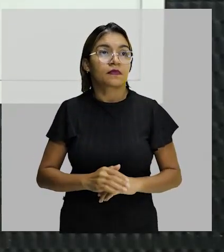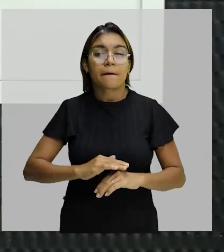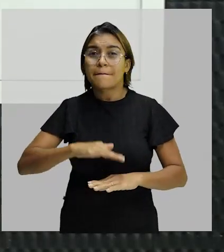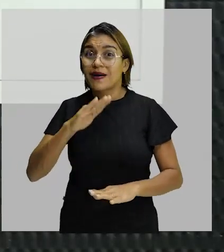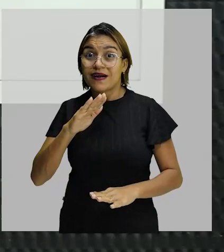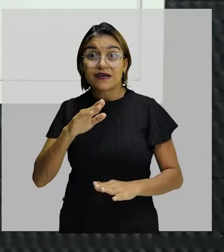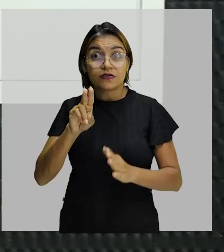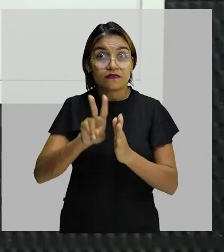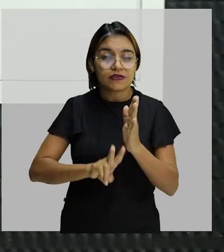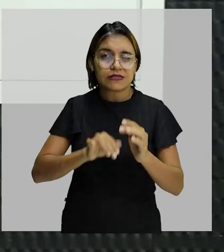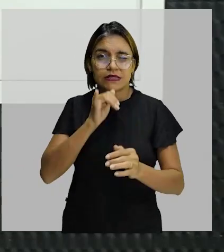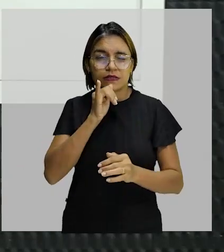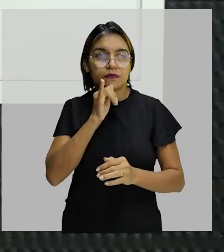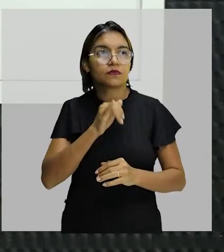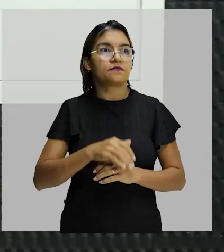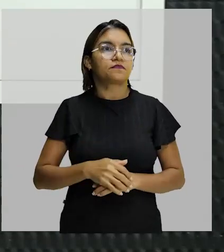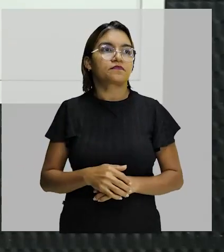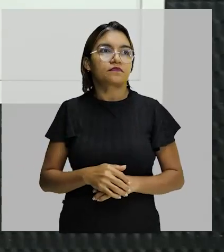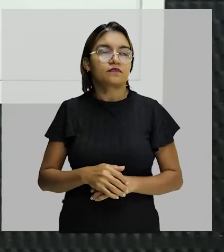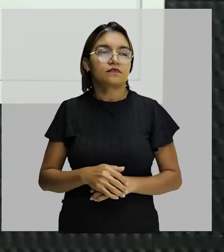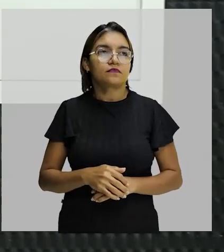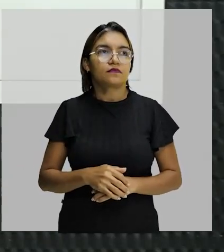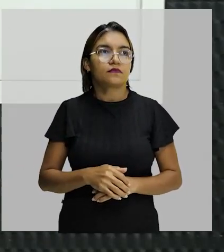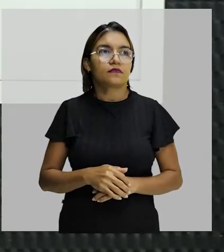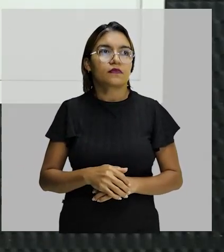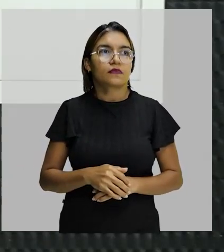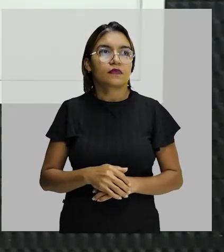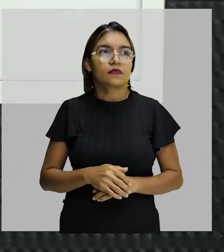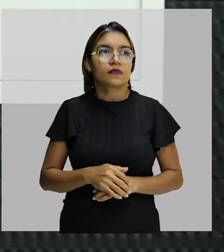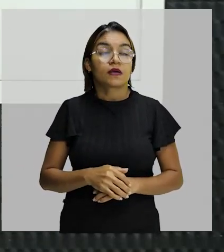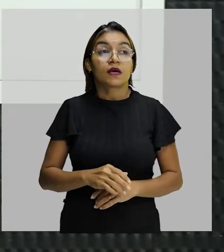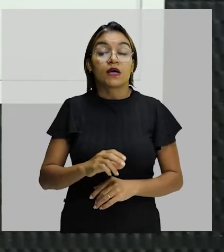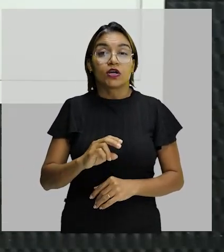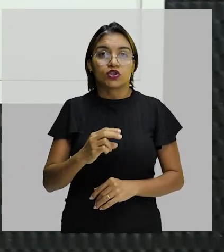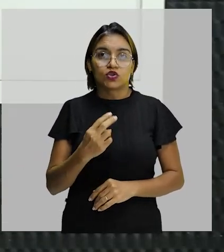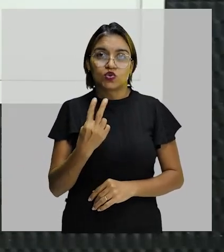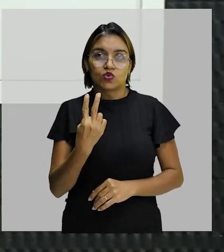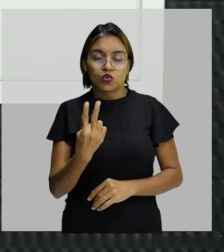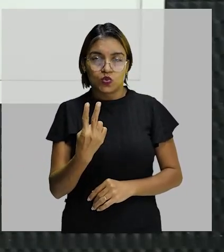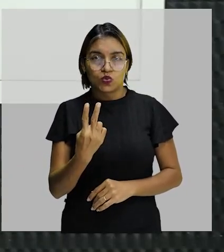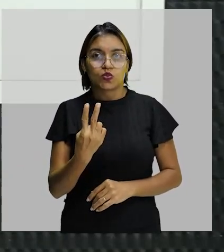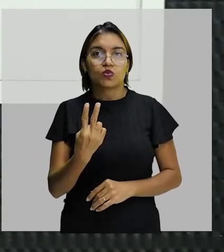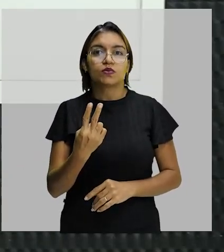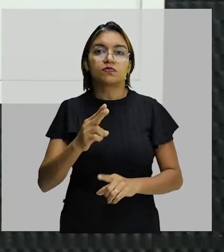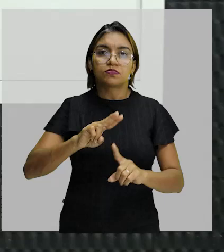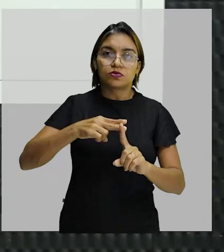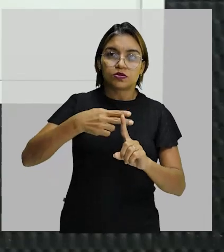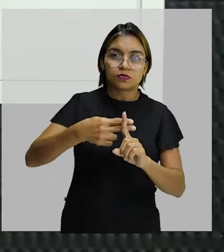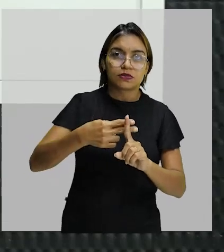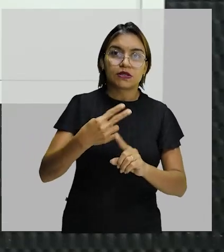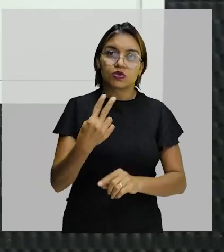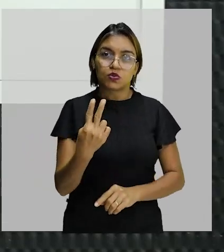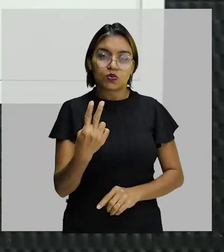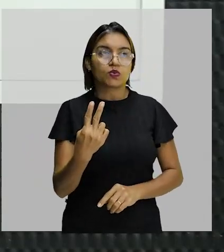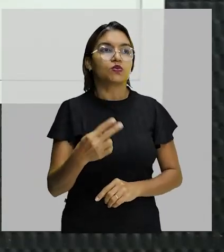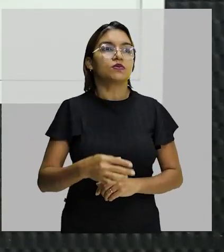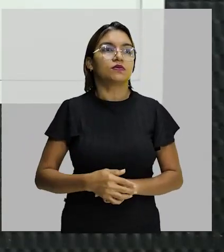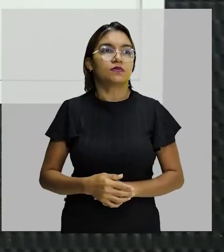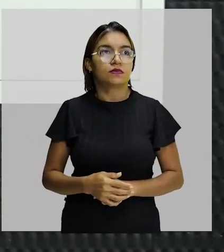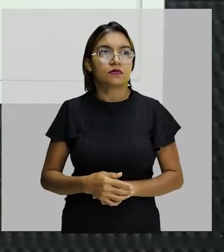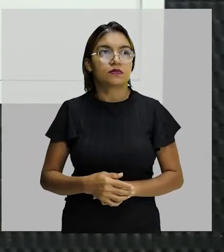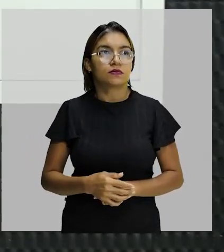Certo? Então, esse mais 2 vai ter multiplicidade 2. Esse menos 1 vai